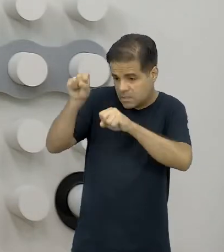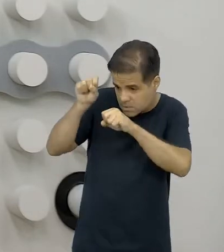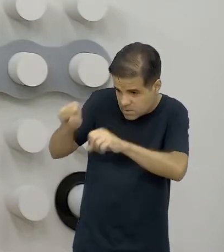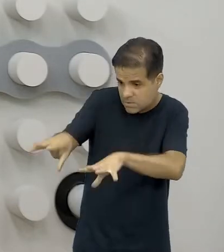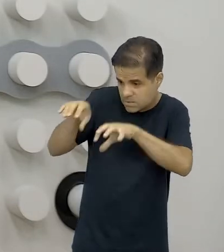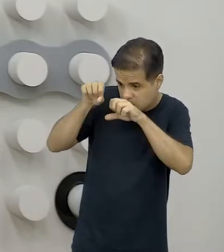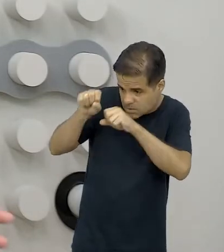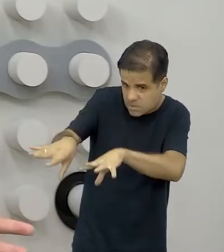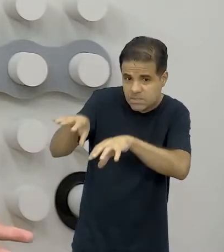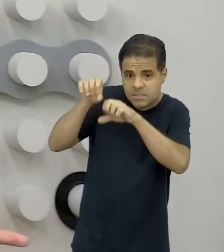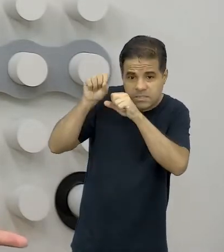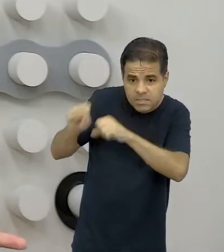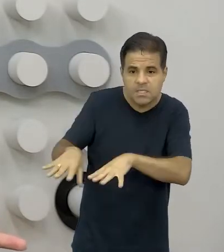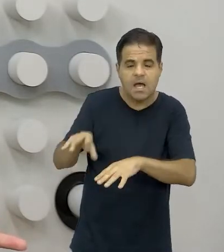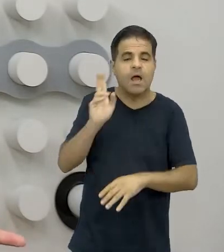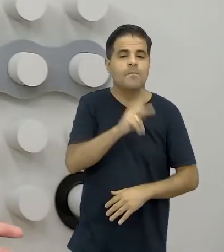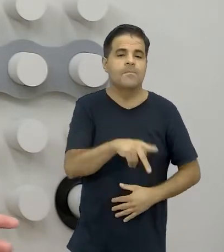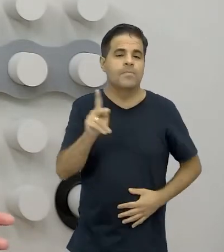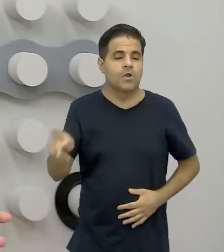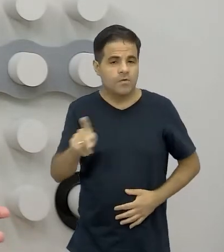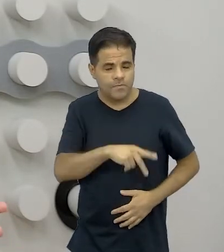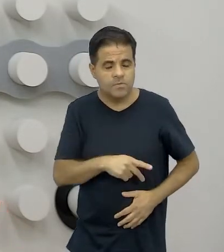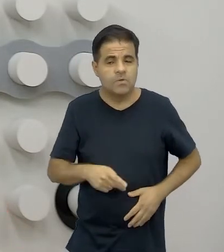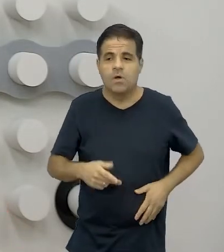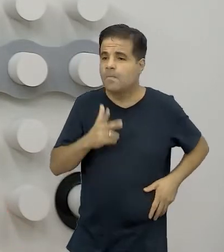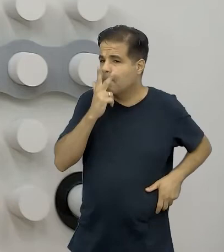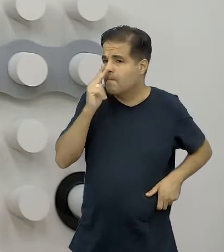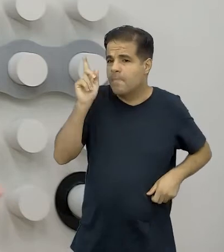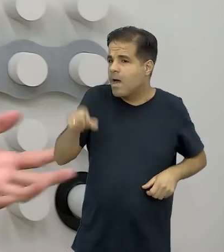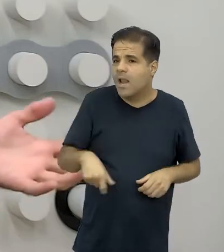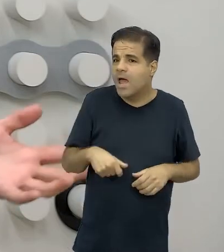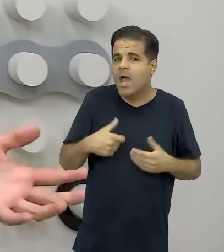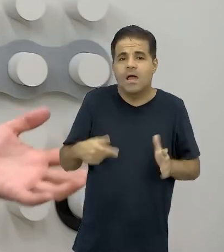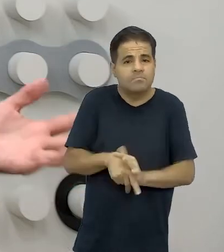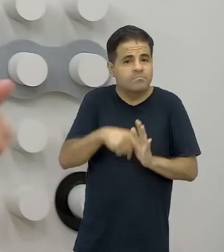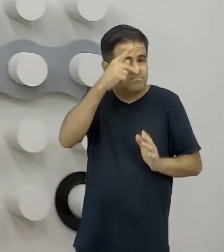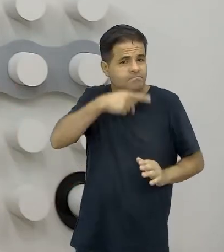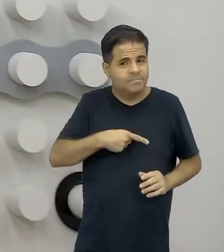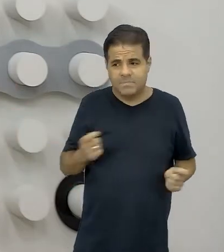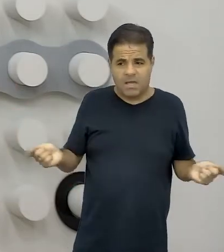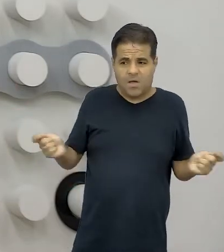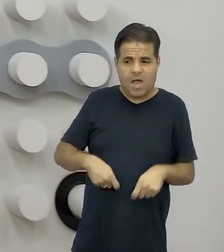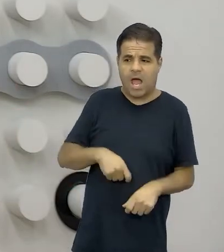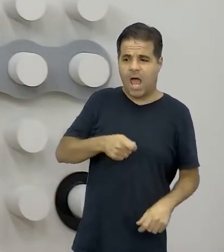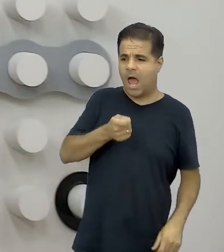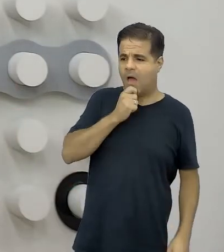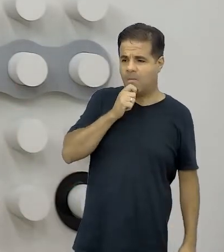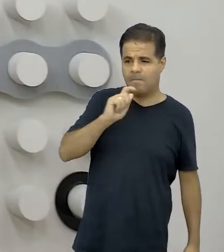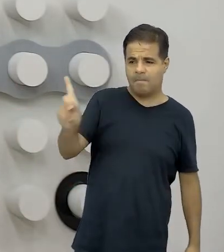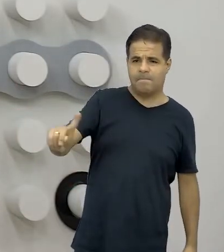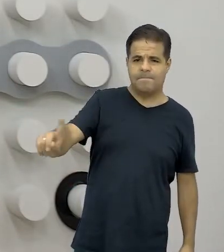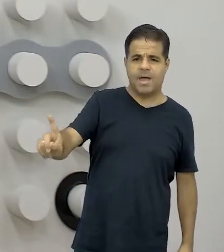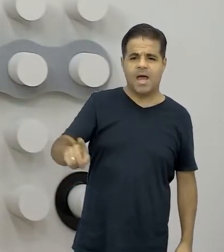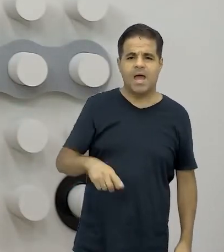instruídas pelos professores, né? Como se eles não fossem por si próprios capazes de